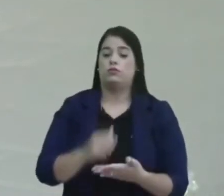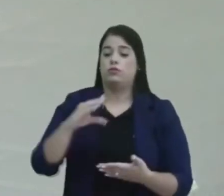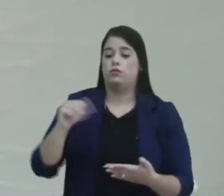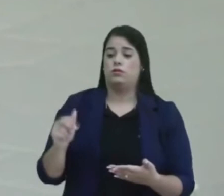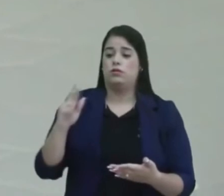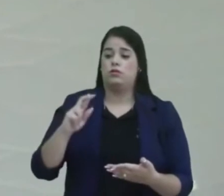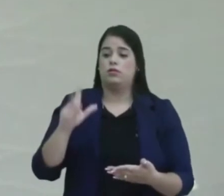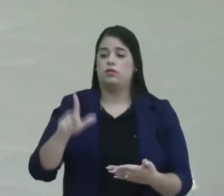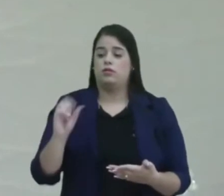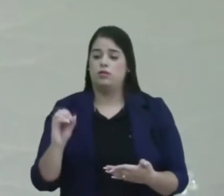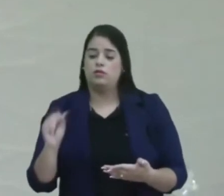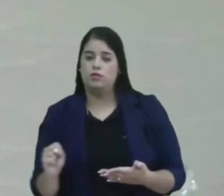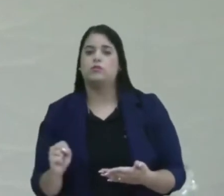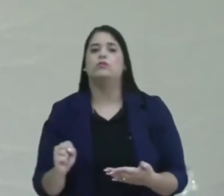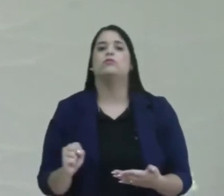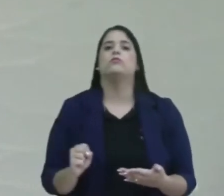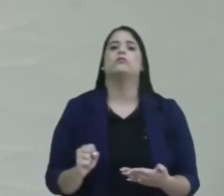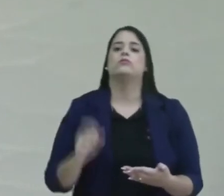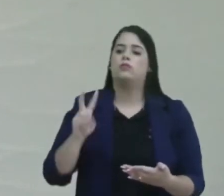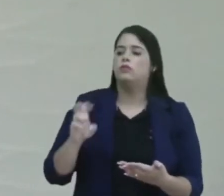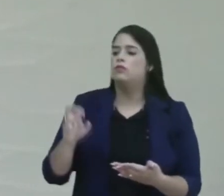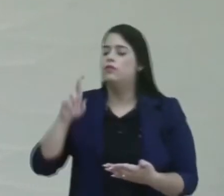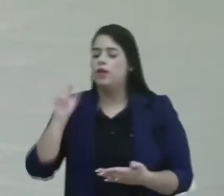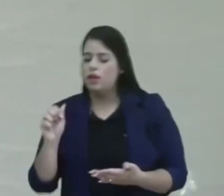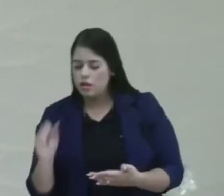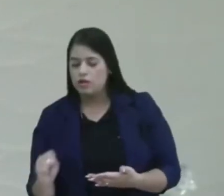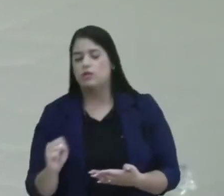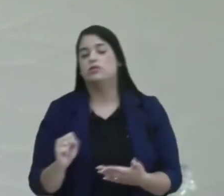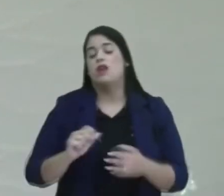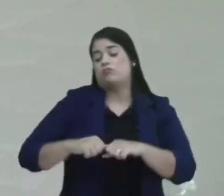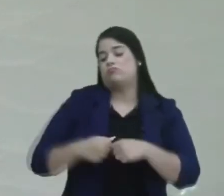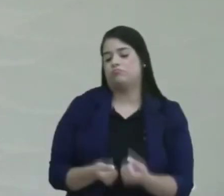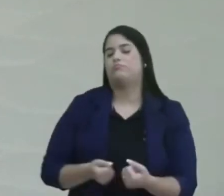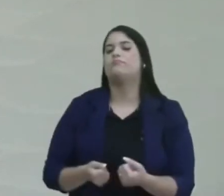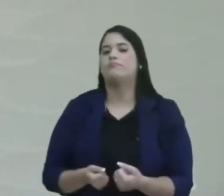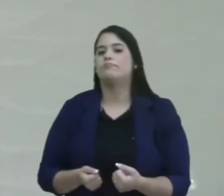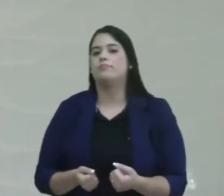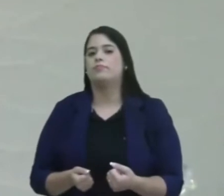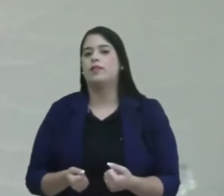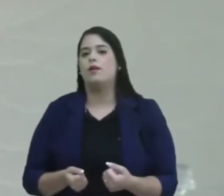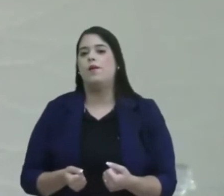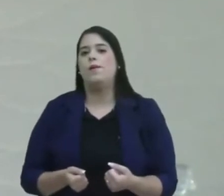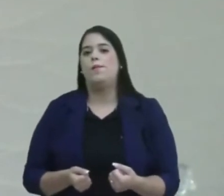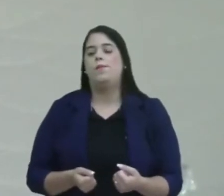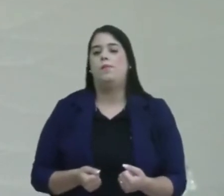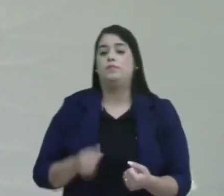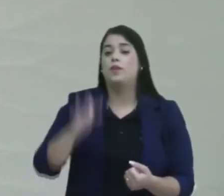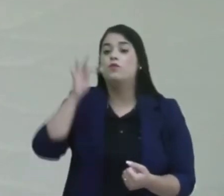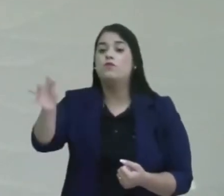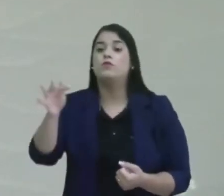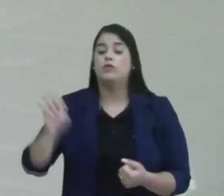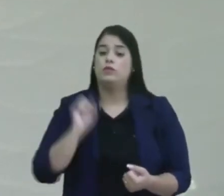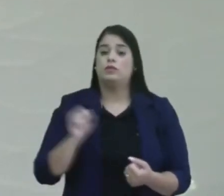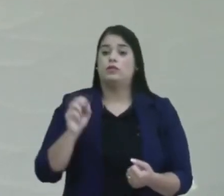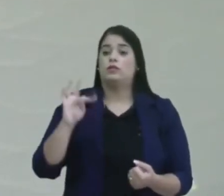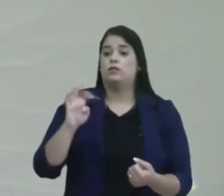uma bancada forte de senadores. É por isso que a gente defende o nome da deputada e futura senadora de Pernambuco,